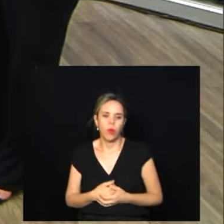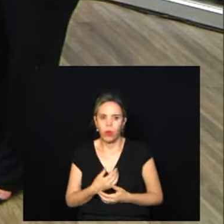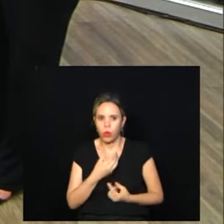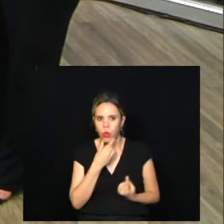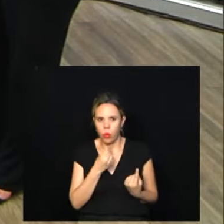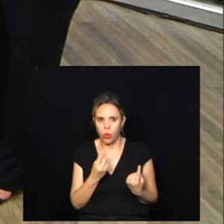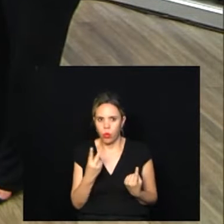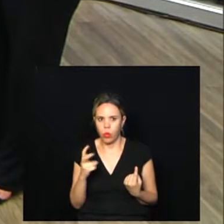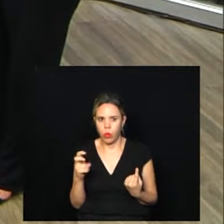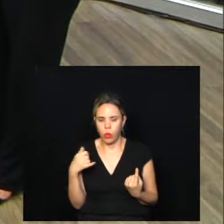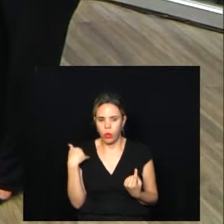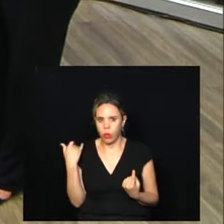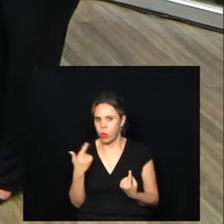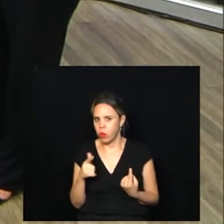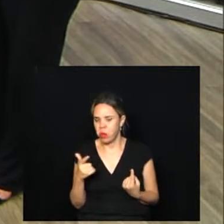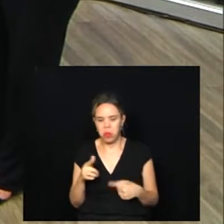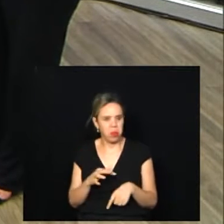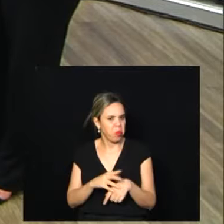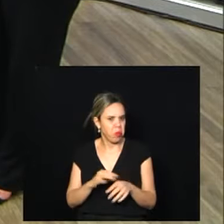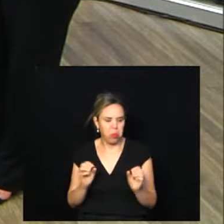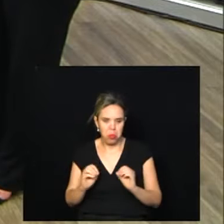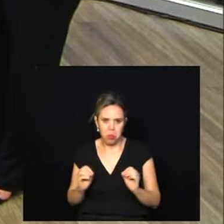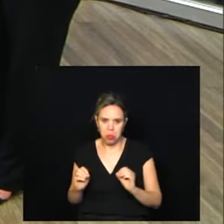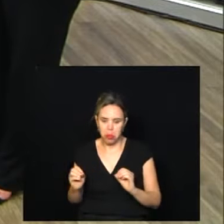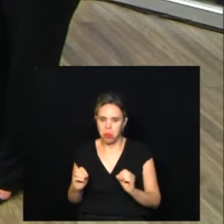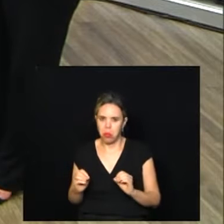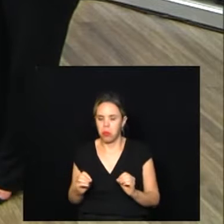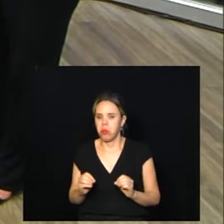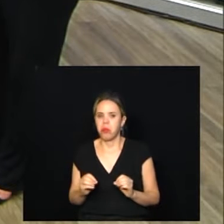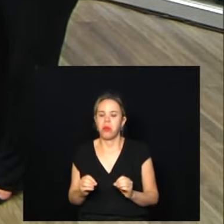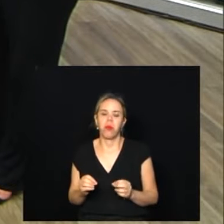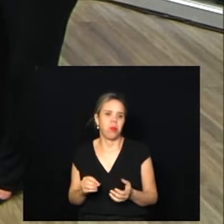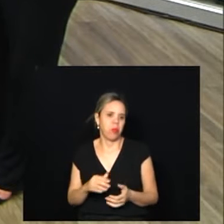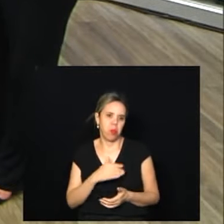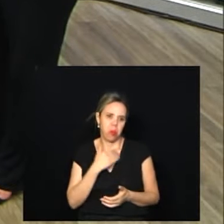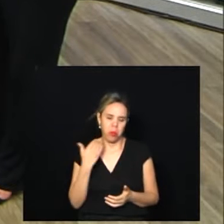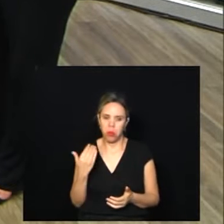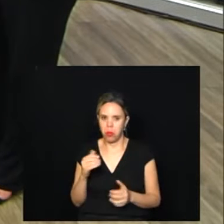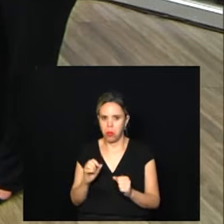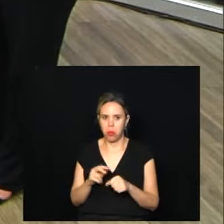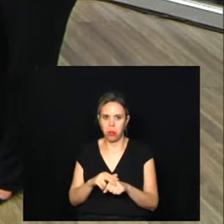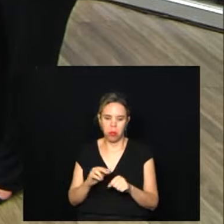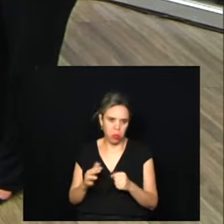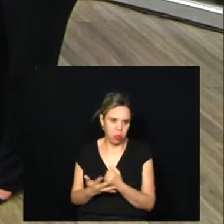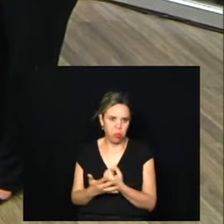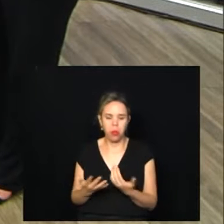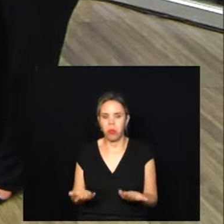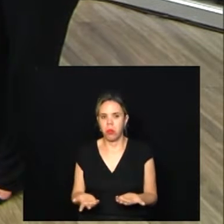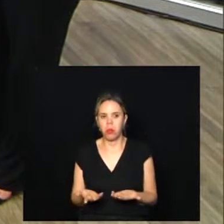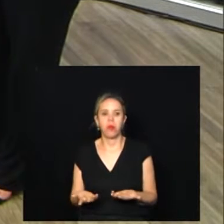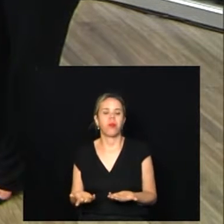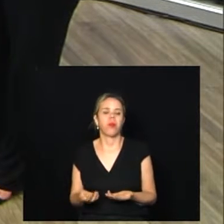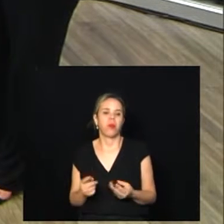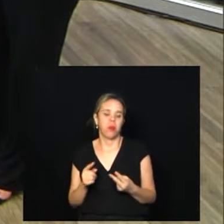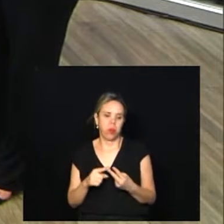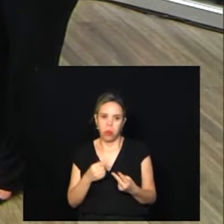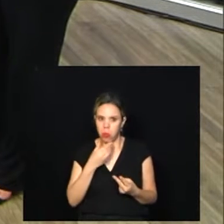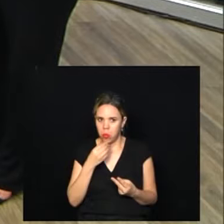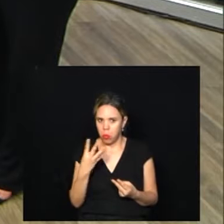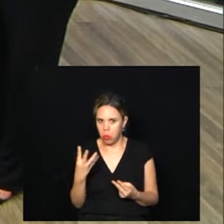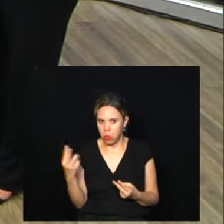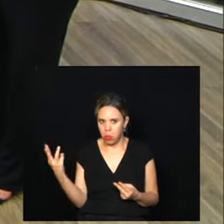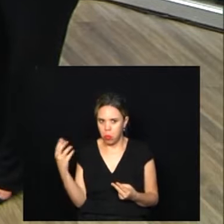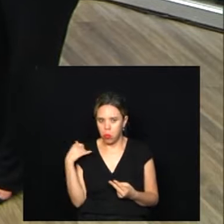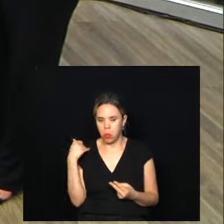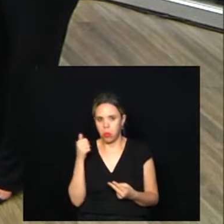apenas 25 anos que não tinha comorbidades e mesmo assim perdeu a vida para a Covid-19. Um outro homem de 43,